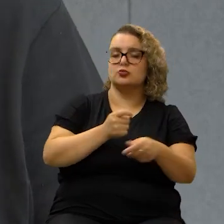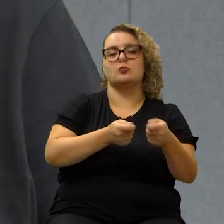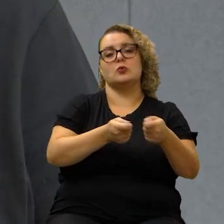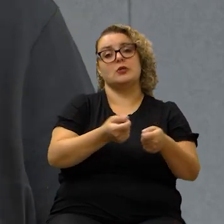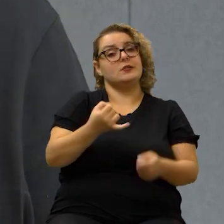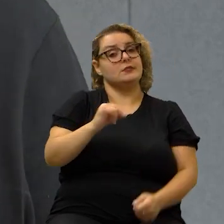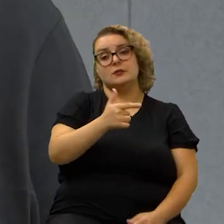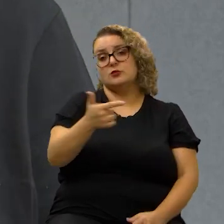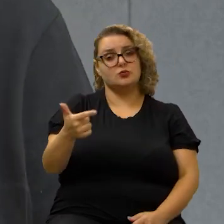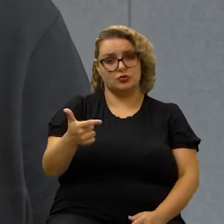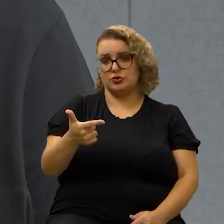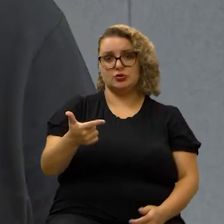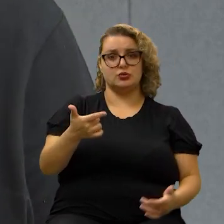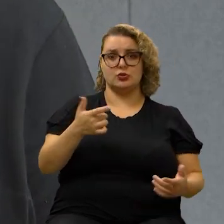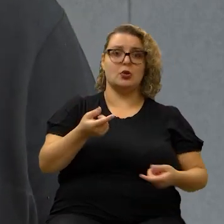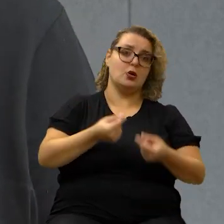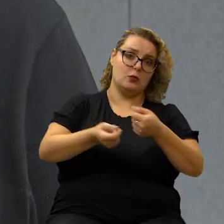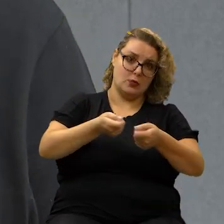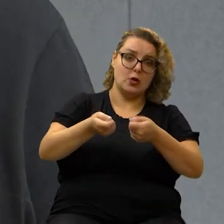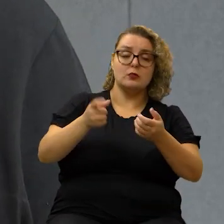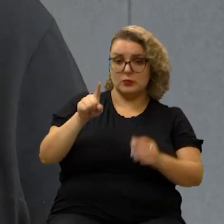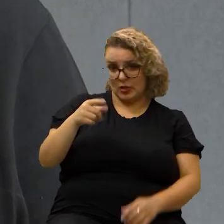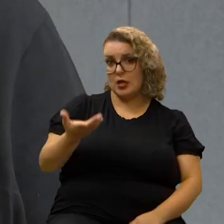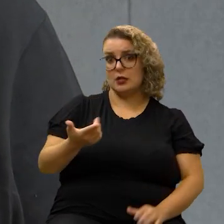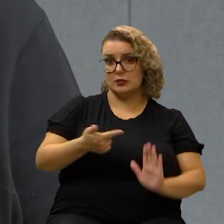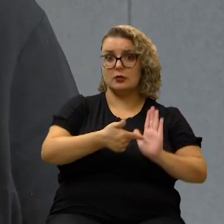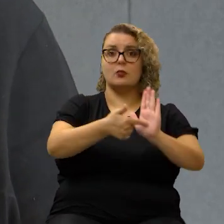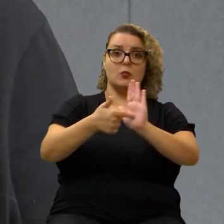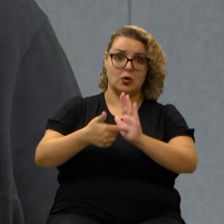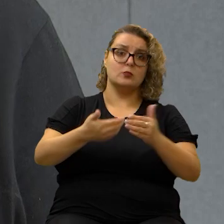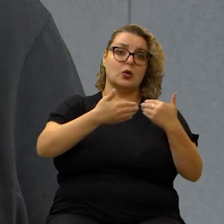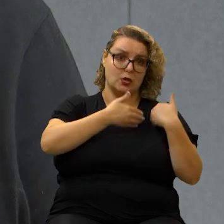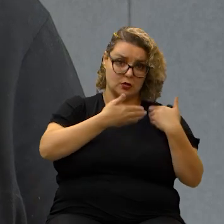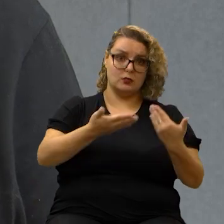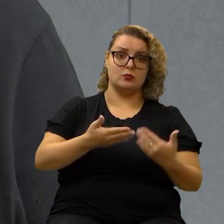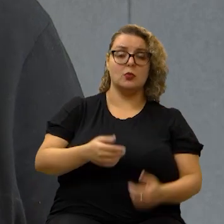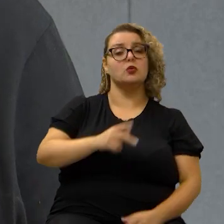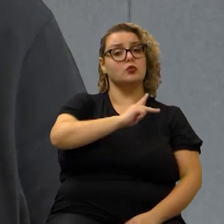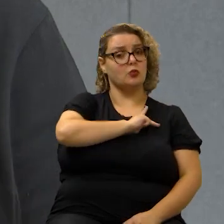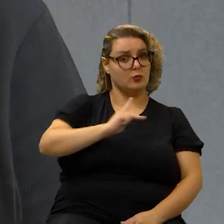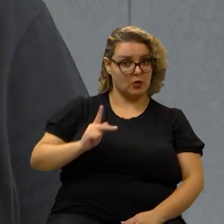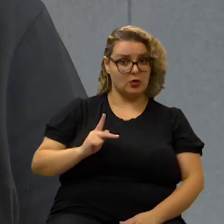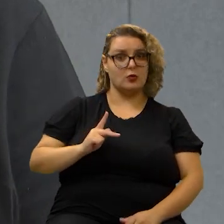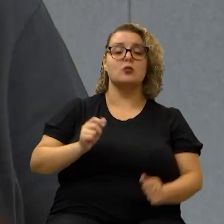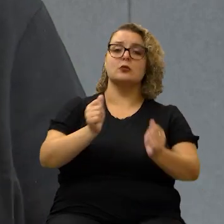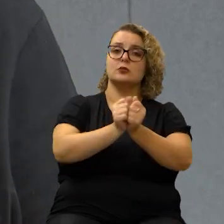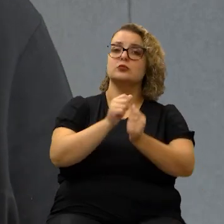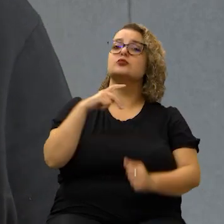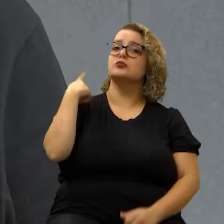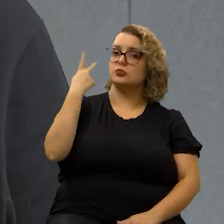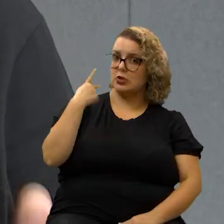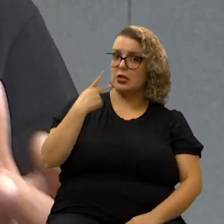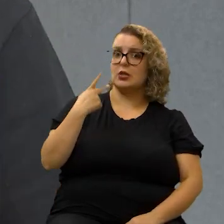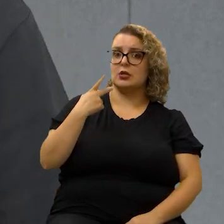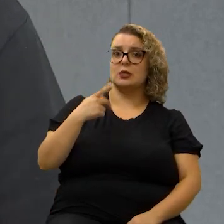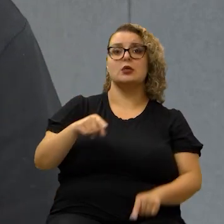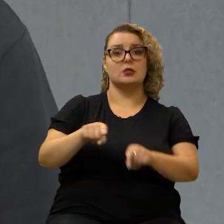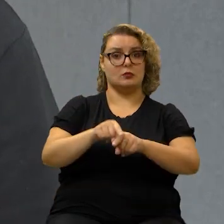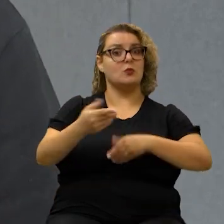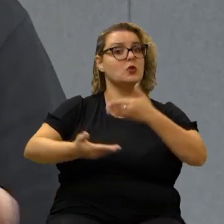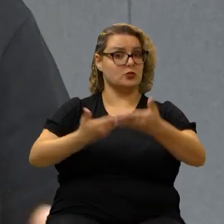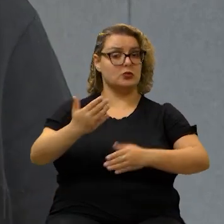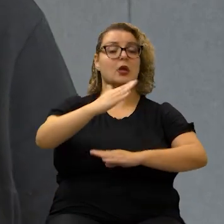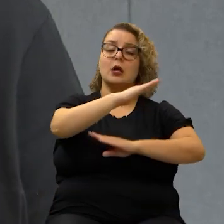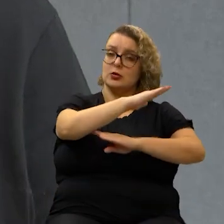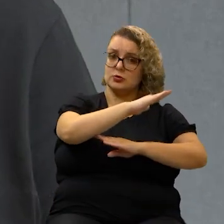isso porque sem isso nós não não conseguiríamos economizar né então isso mostra responsabilidade tanto do presidente quanto dos vereadores e quanto